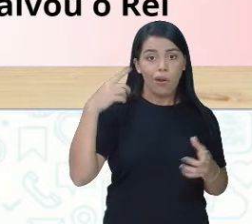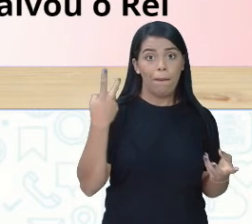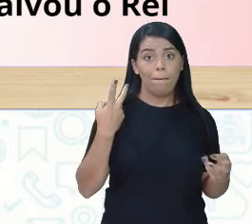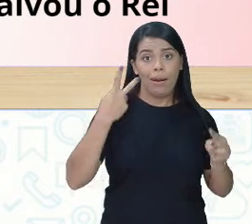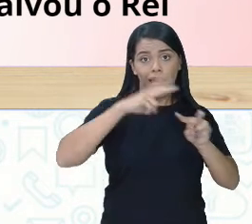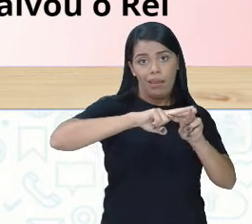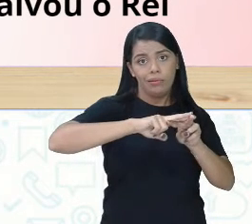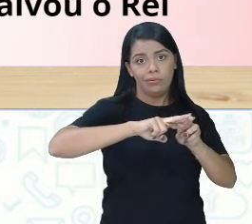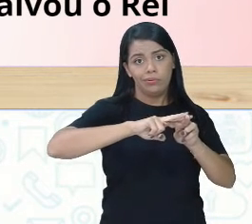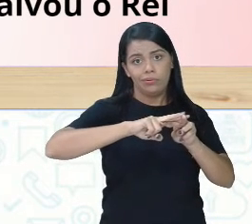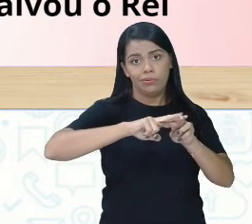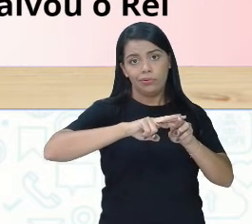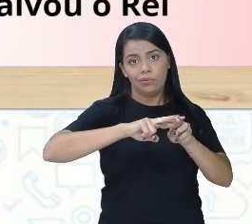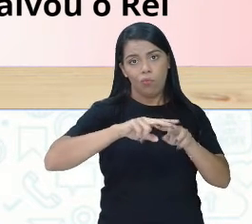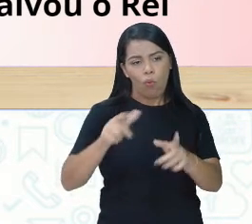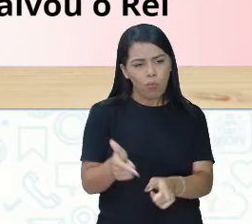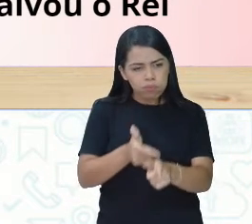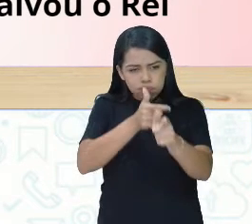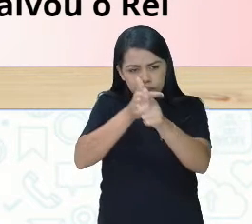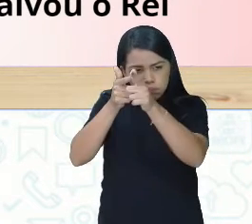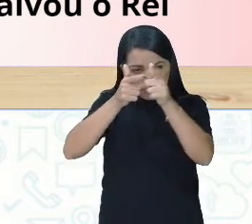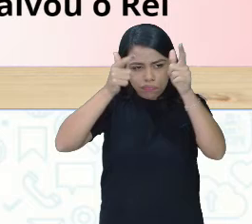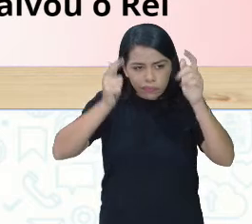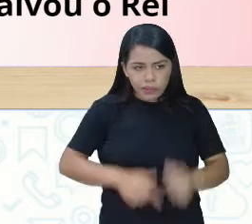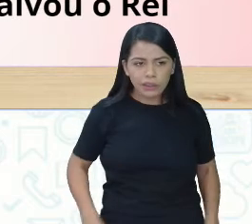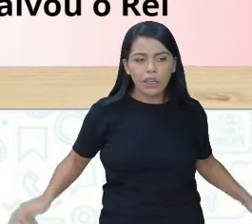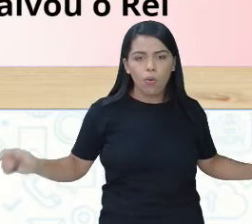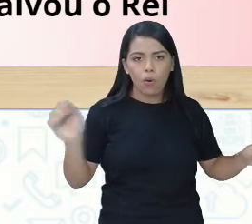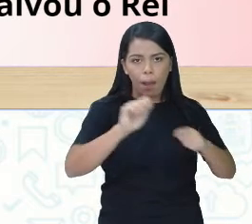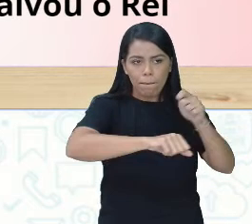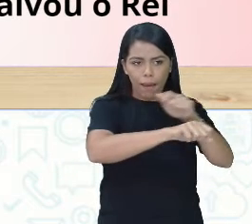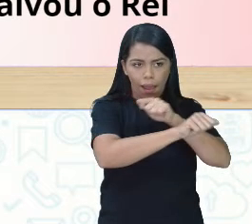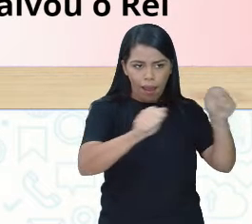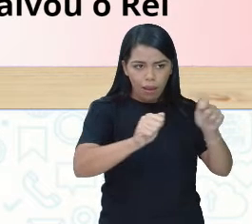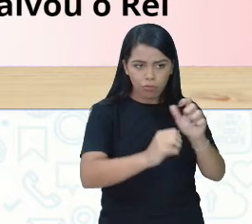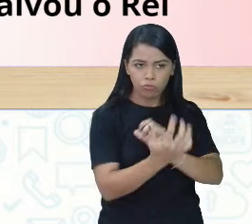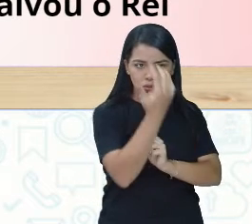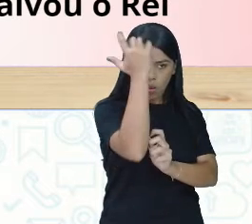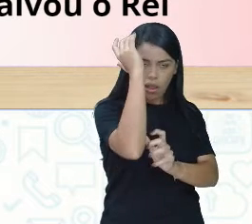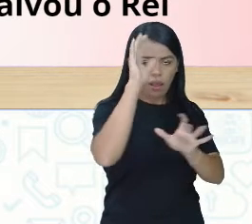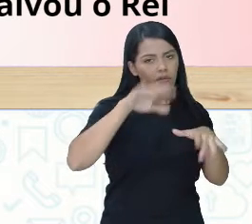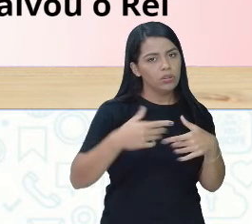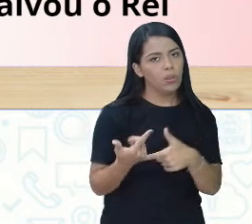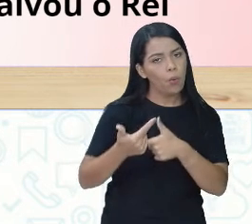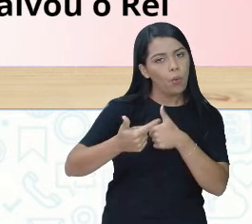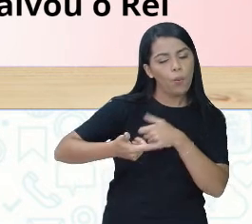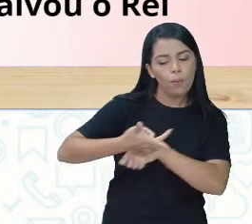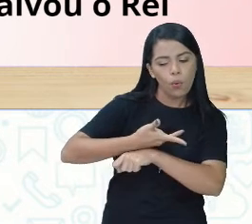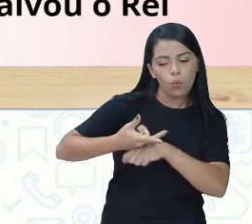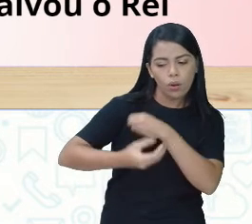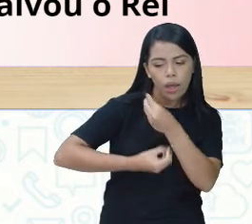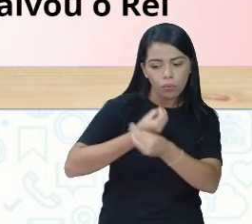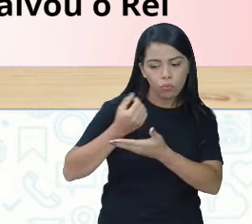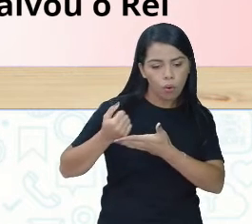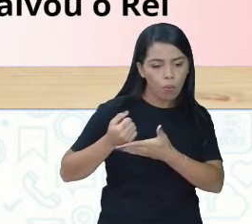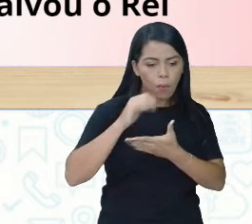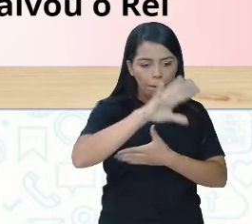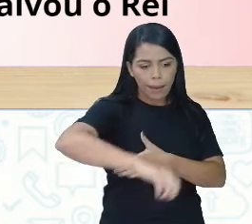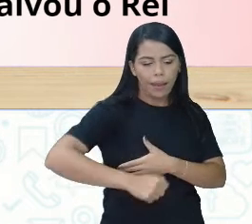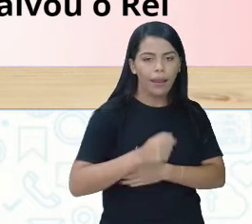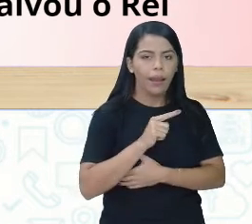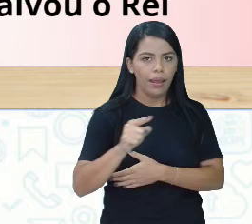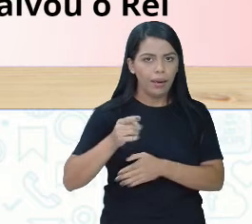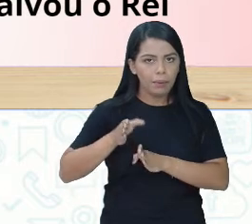rei, amarraram-no a uma árvore e partiram à procura de um meio para transportar. Nisto, apareceu o